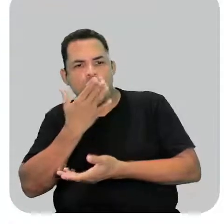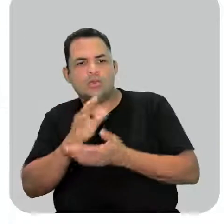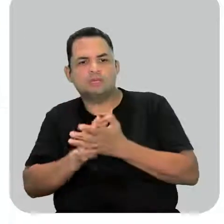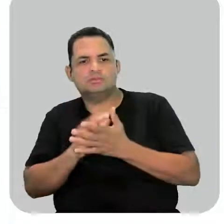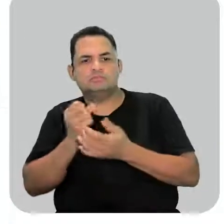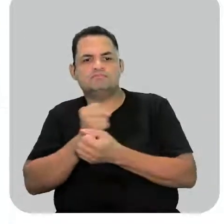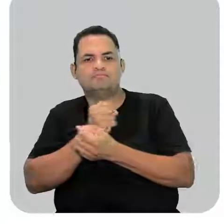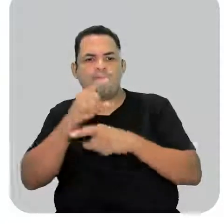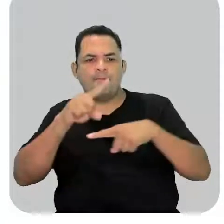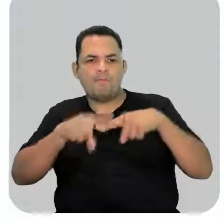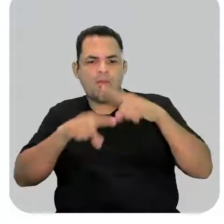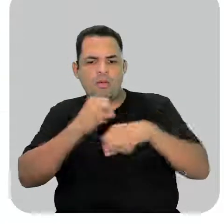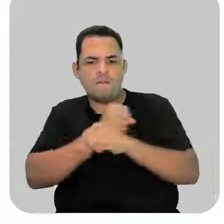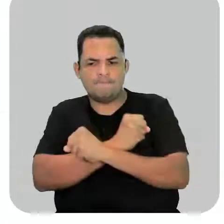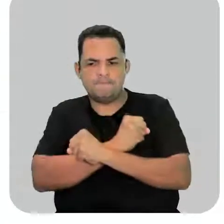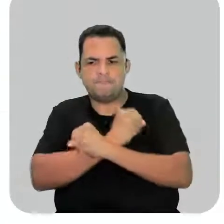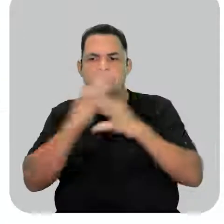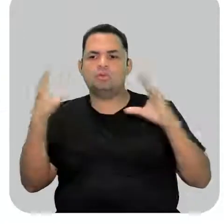corantes e também de